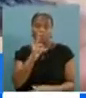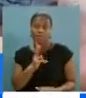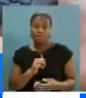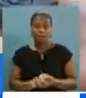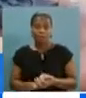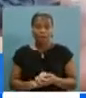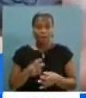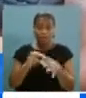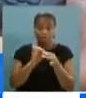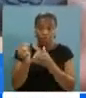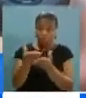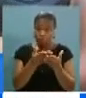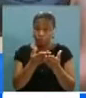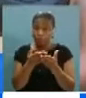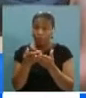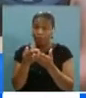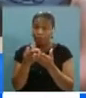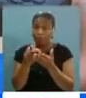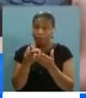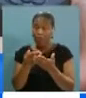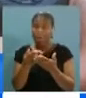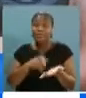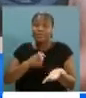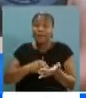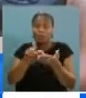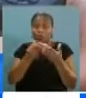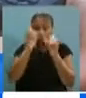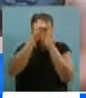à demanda, o estudo concluiu que aproximadamente